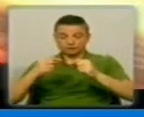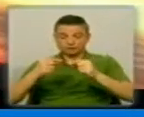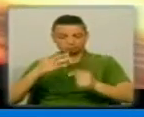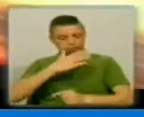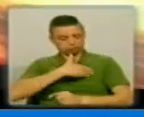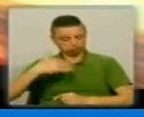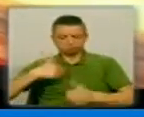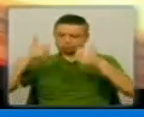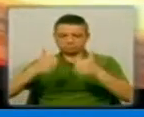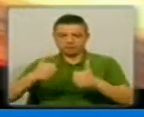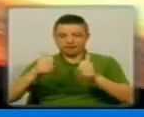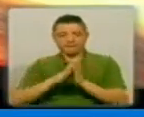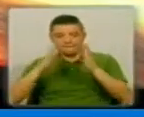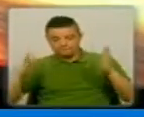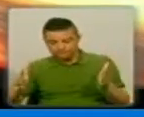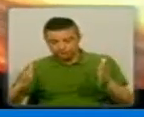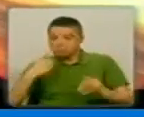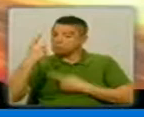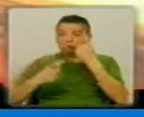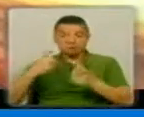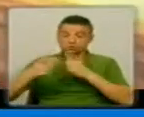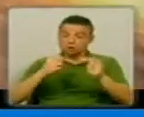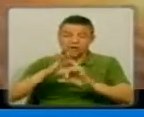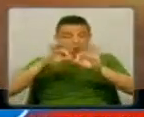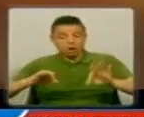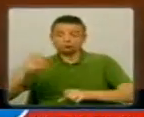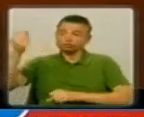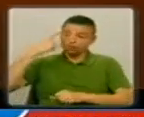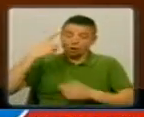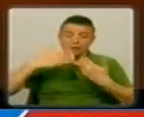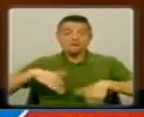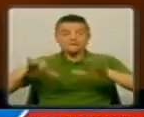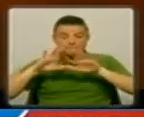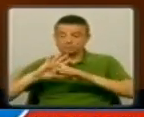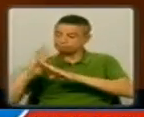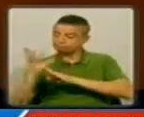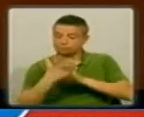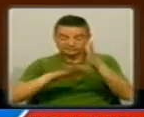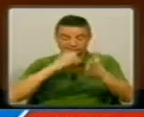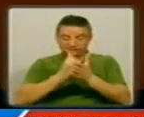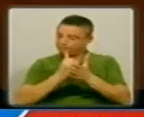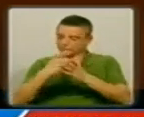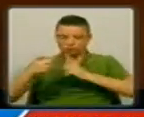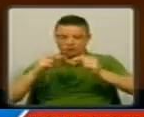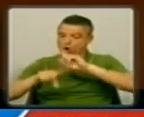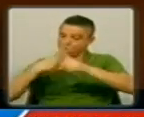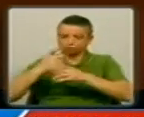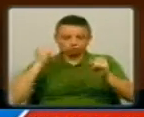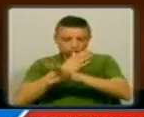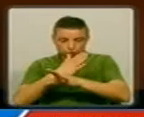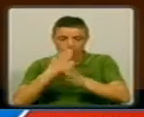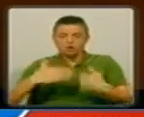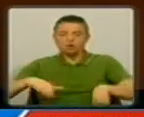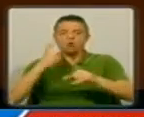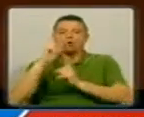Pode ser uma supergigante, pode ser outra estrela qualquer, uma estrela como o Sol, mas enfim, terá sempre à sua volta uma outra estrela. Então, e o que é uma nova?